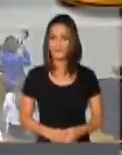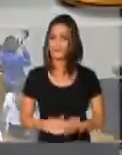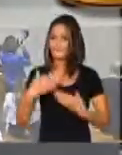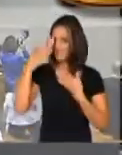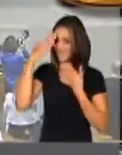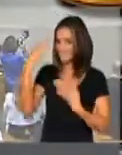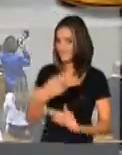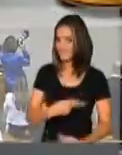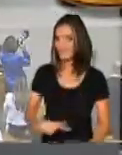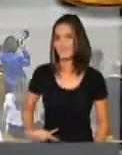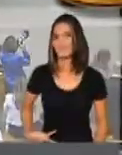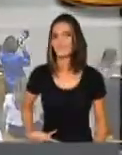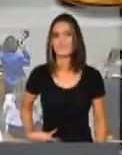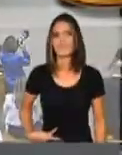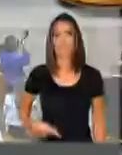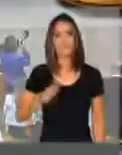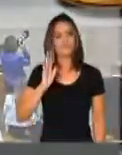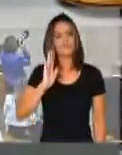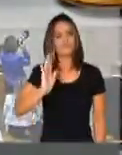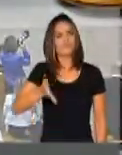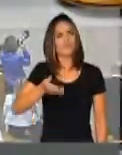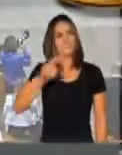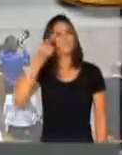Obrigado, senhora presidente. Eu já achei que tivesse visto de tudo nesse parlamento, nossa amiga